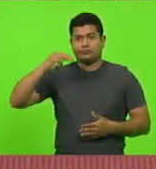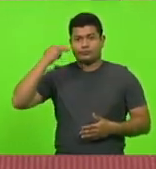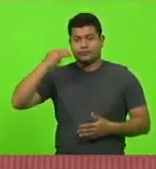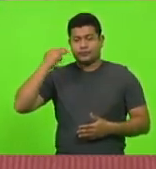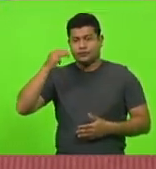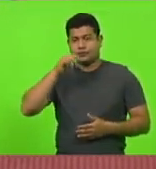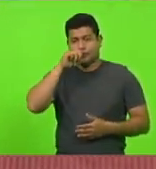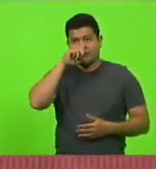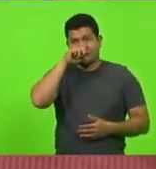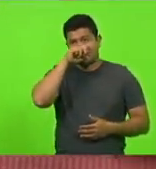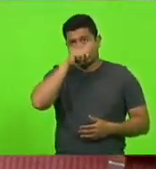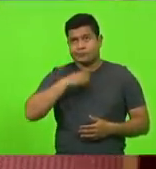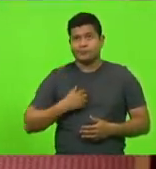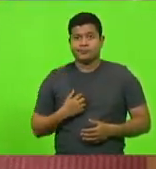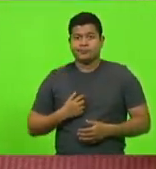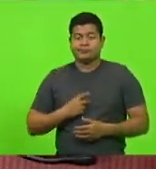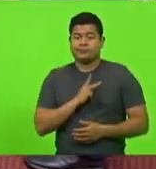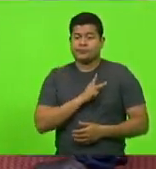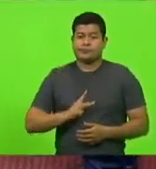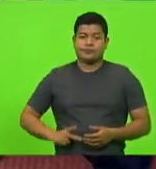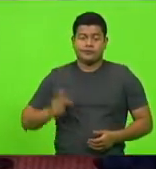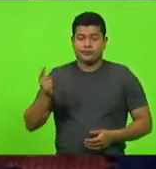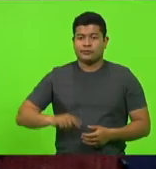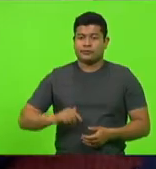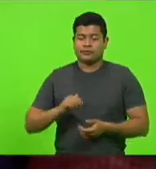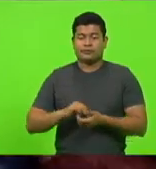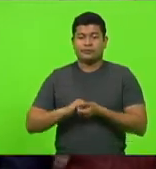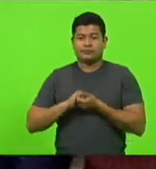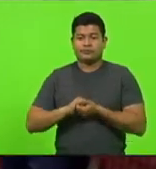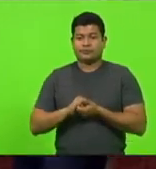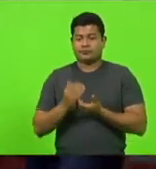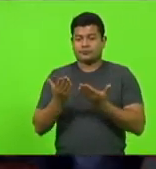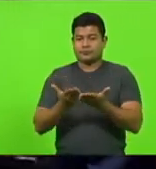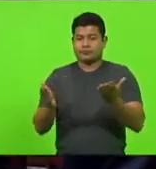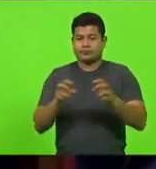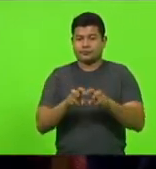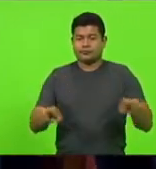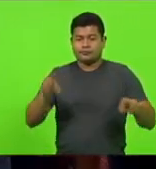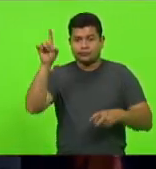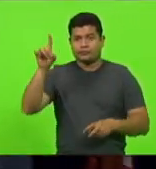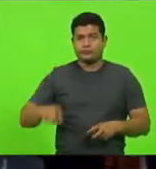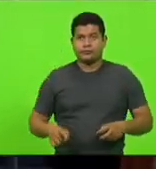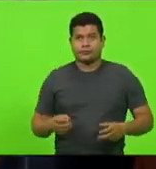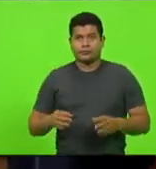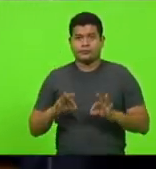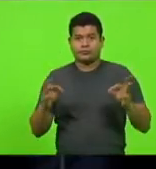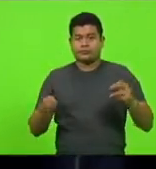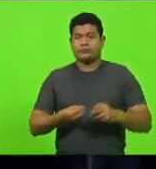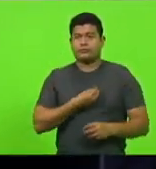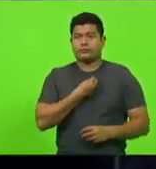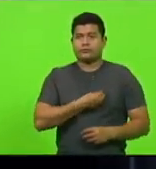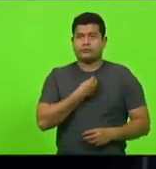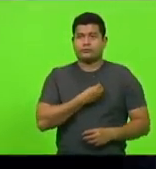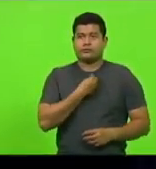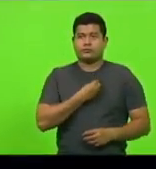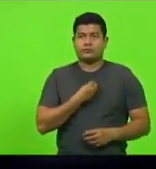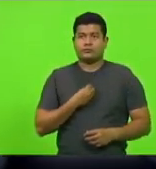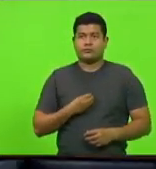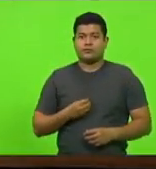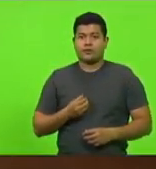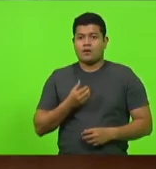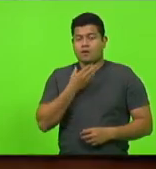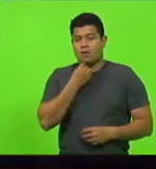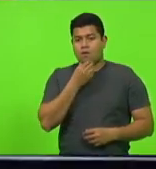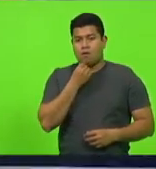Presidente, então, mais uma vez, cumprimento Vossa Excelência, os nobres colegas da mesa diretora, os colegas que fazem presente aqui também. O enxadrista